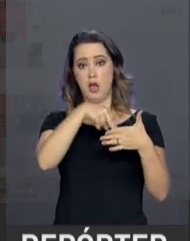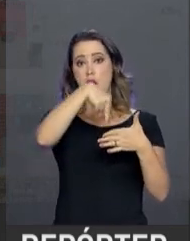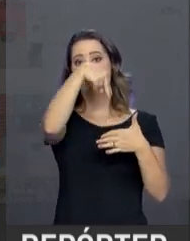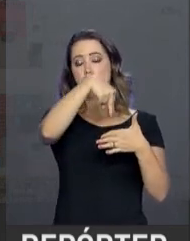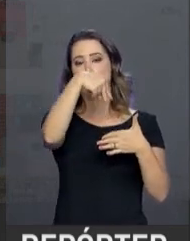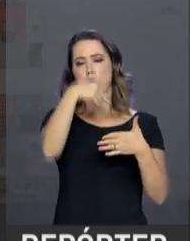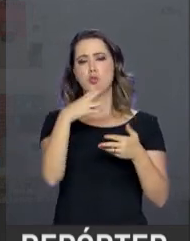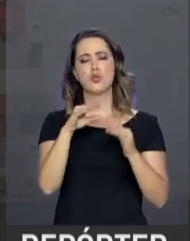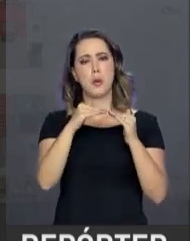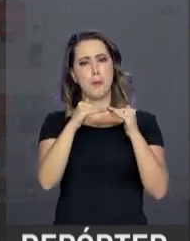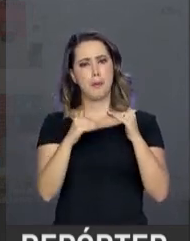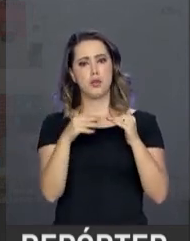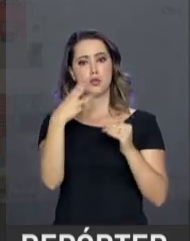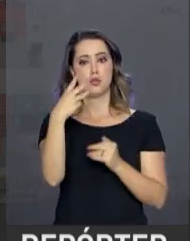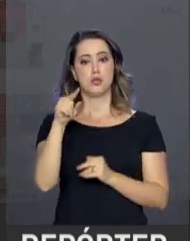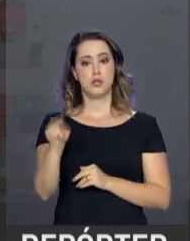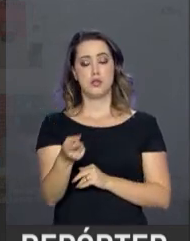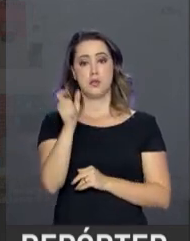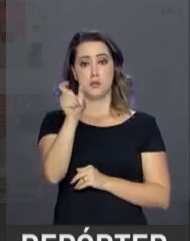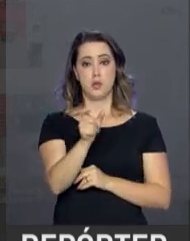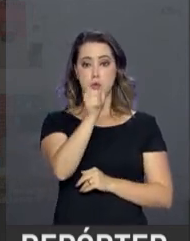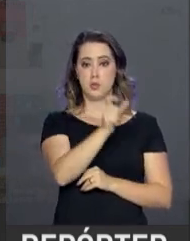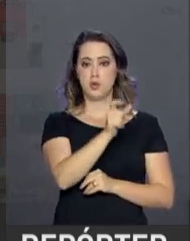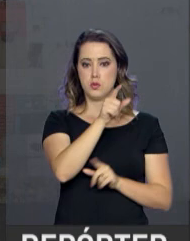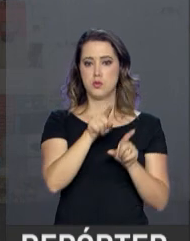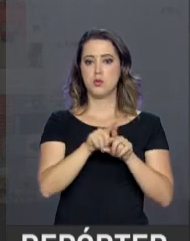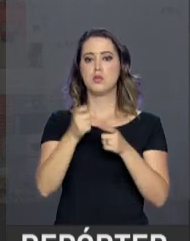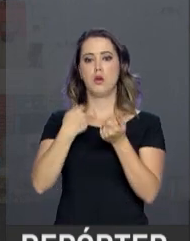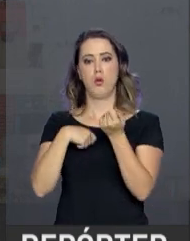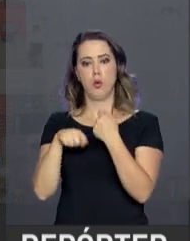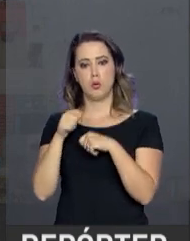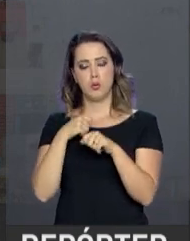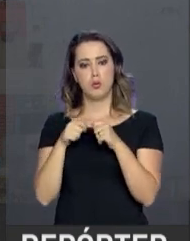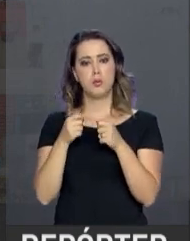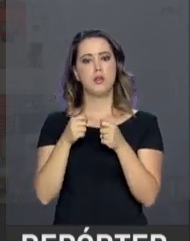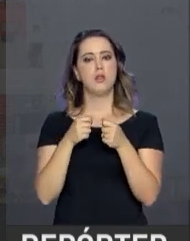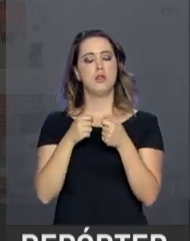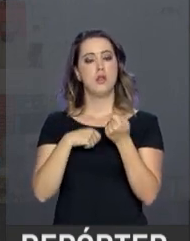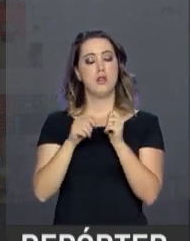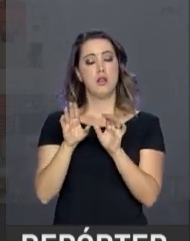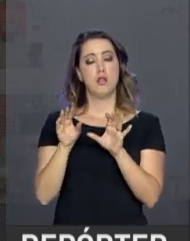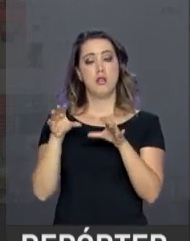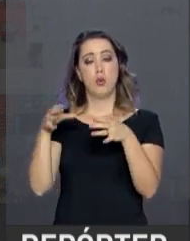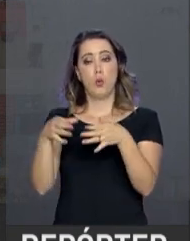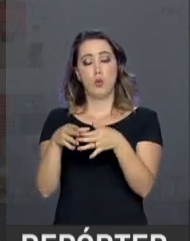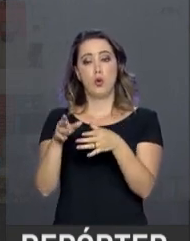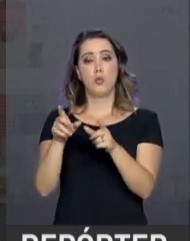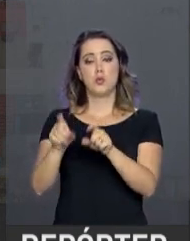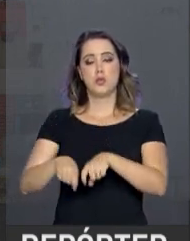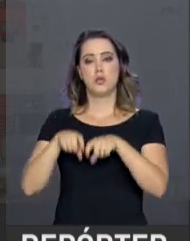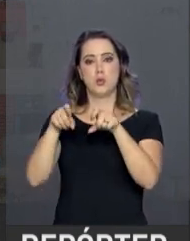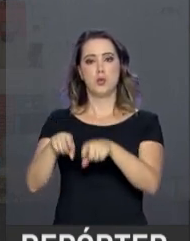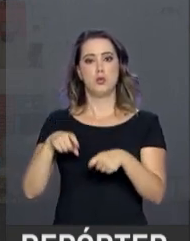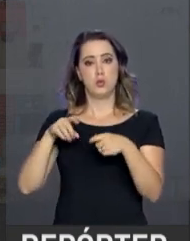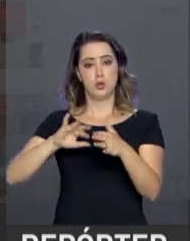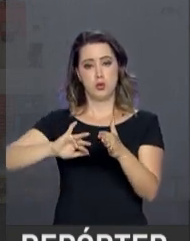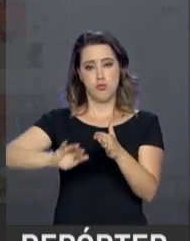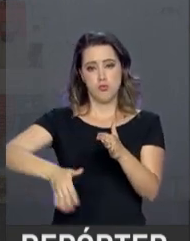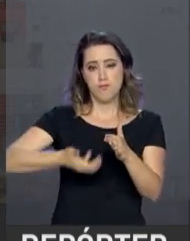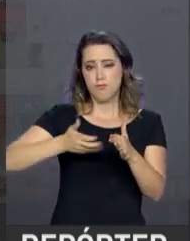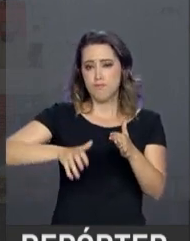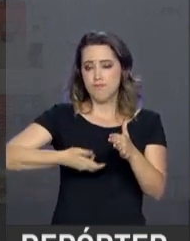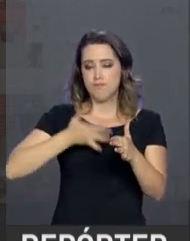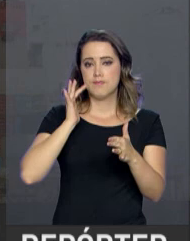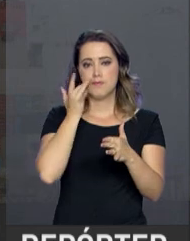habitantes e economia baseada na agricultura e extração de minérios o comércio bilateral chegou a mais de 40 milhões